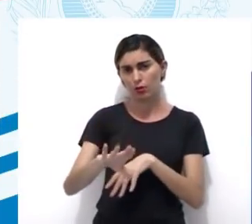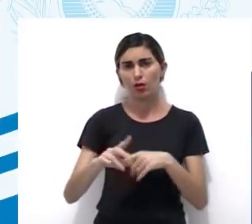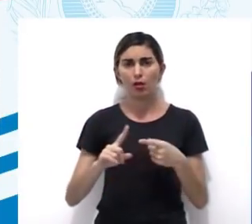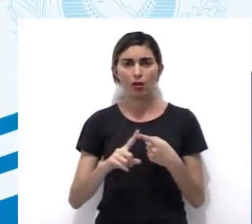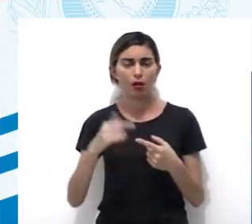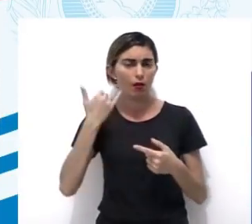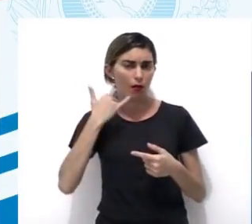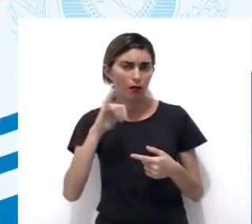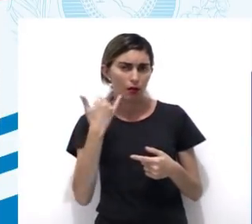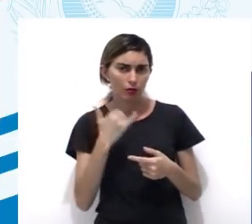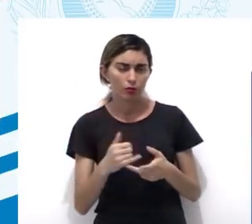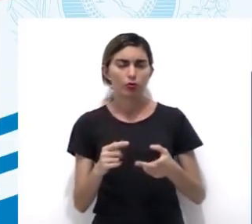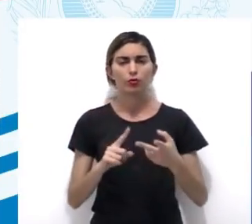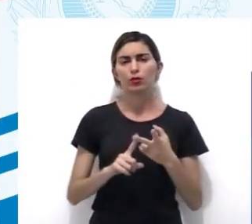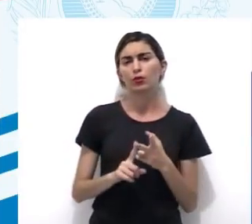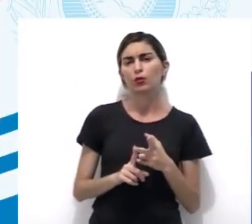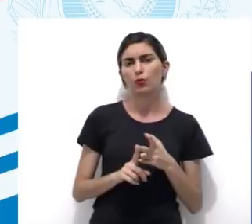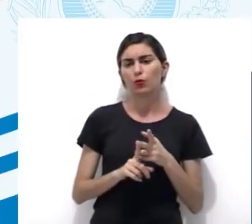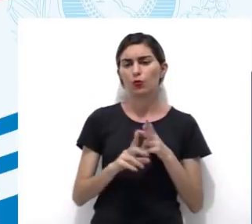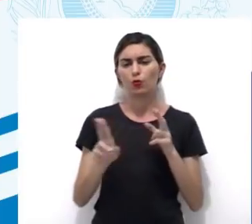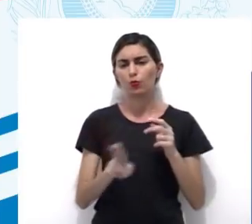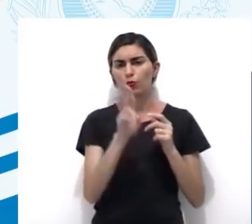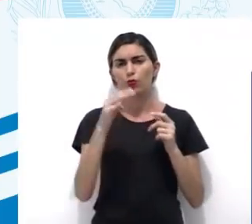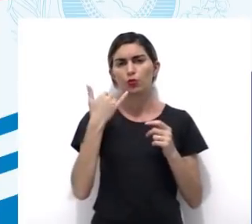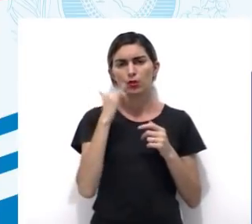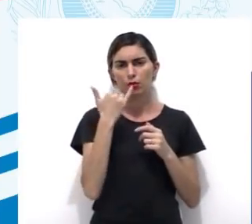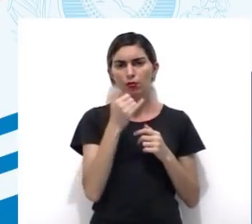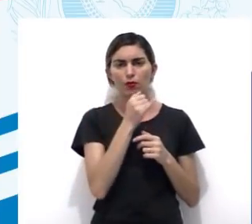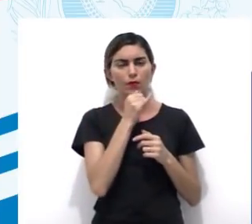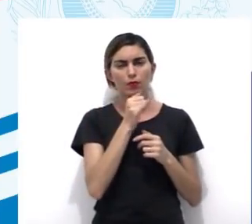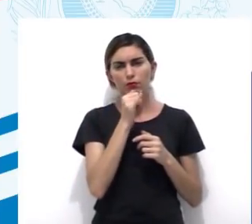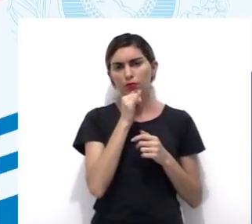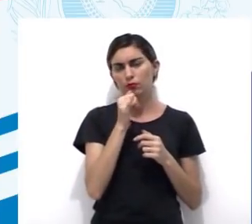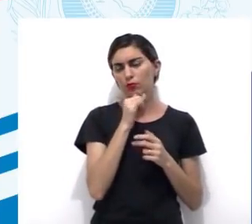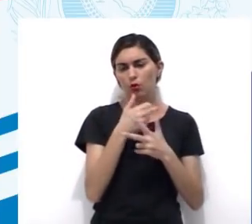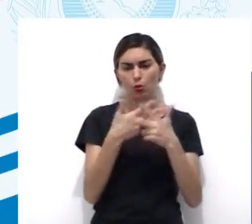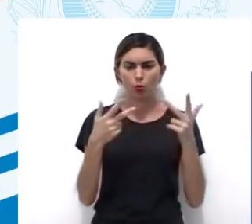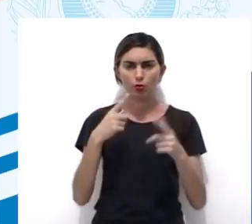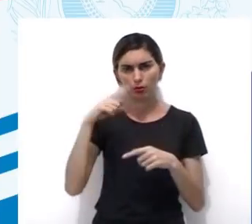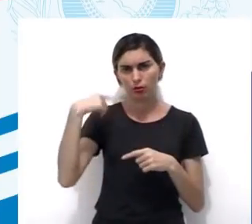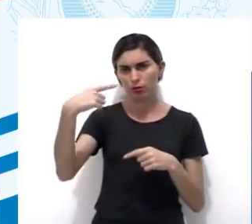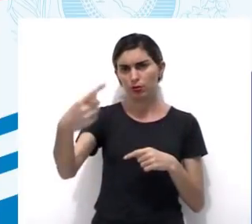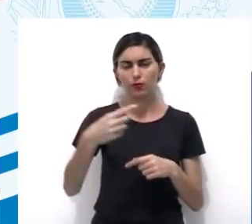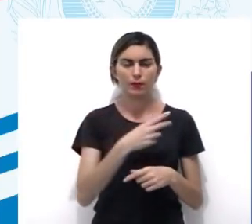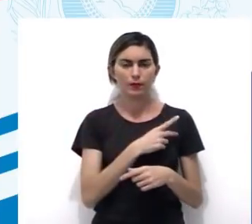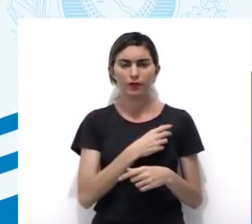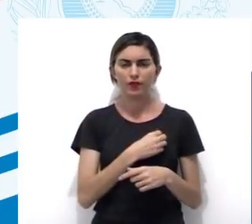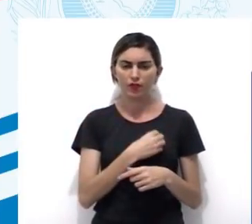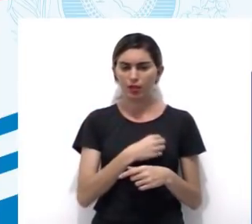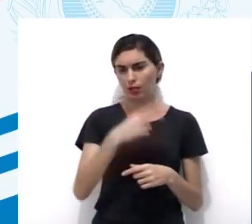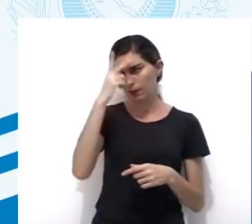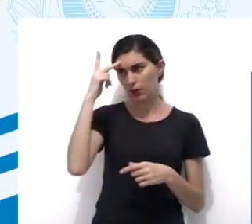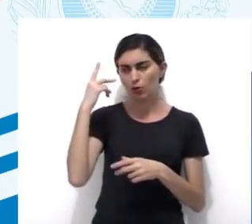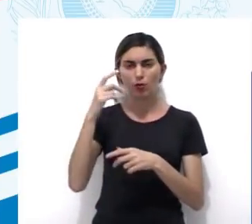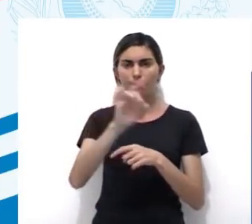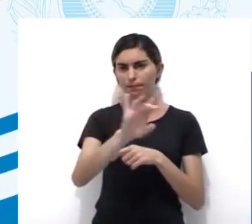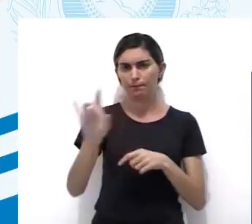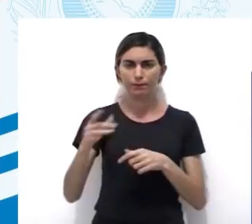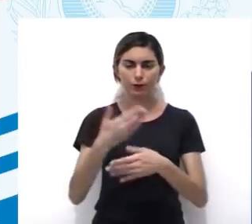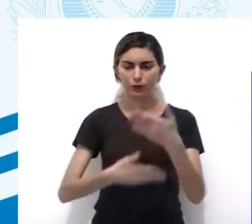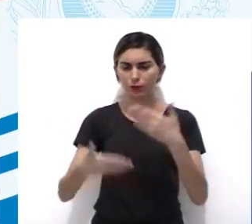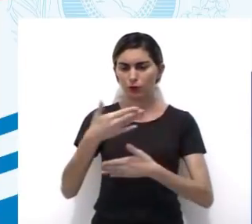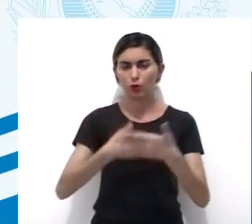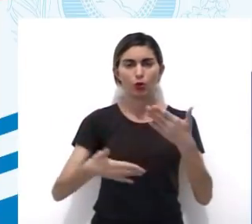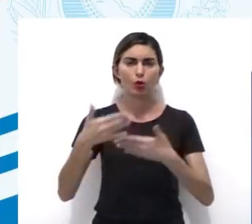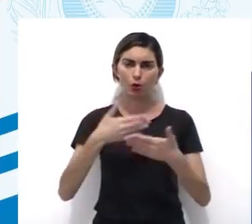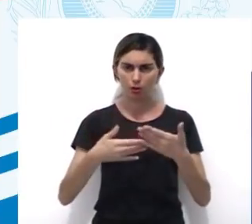difusão de aparelhos eletrônicos, como o uso do celular, por exemplo, que é um aparelho que está no dia a dia das pessoas e fomenta essa troca